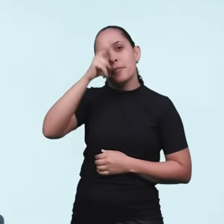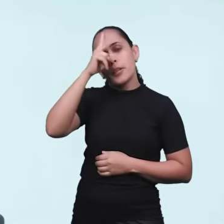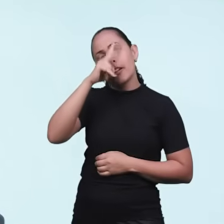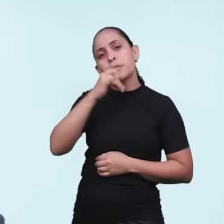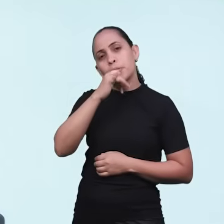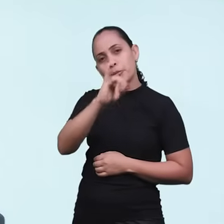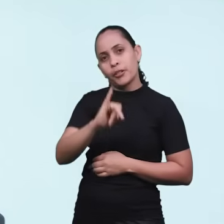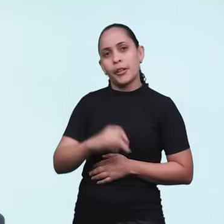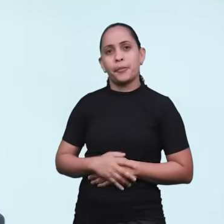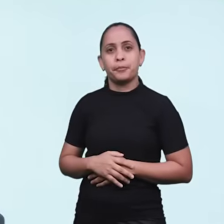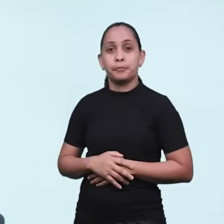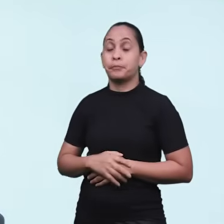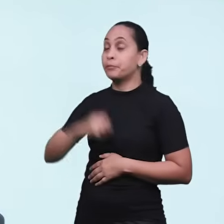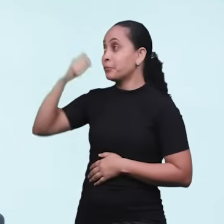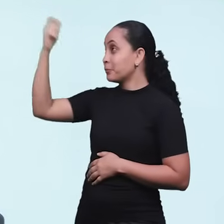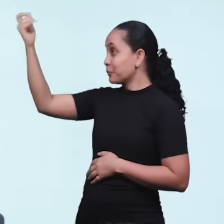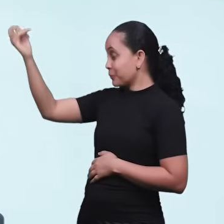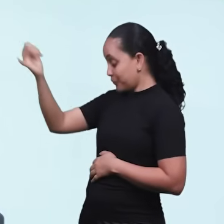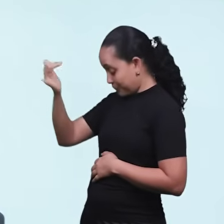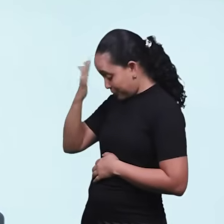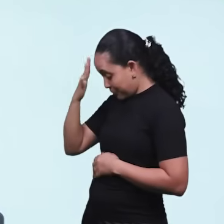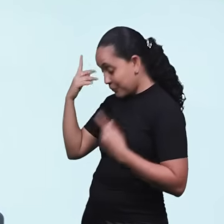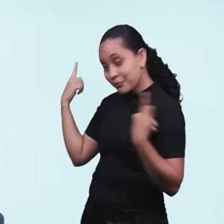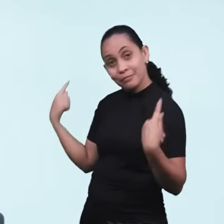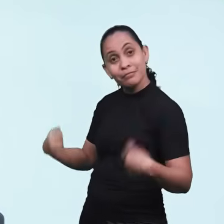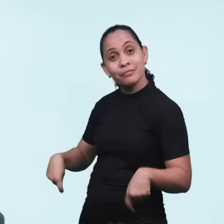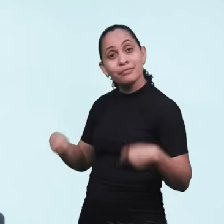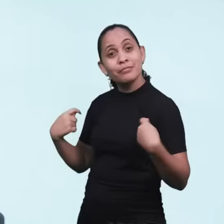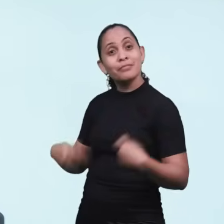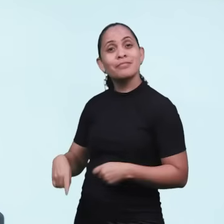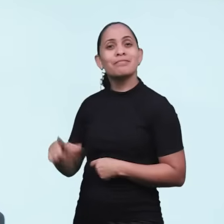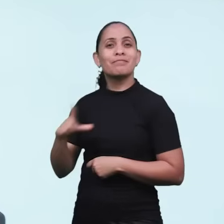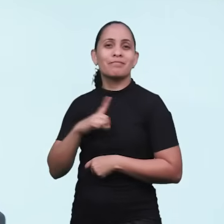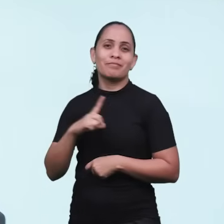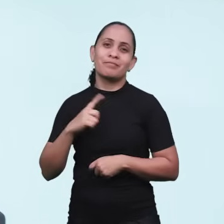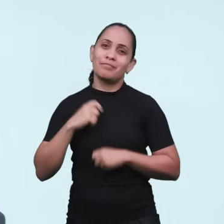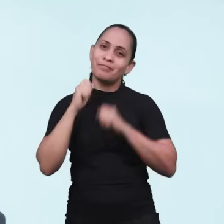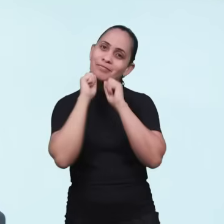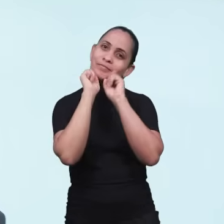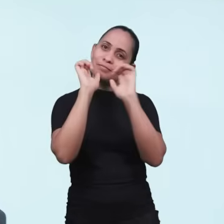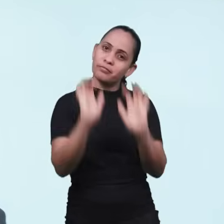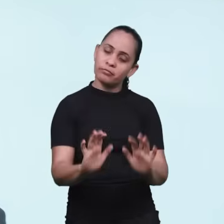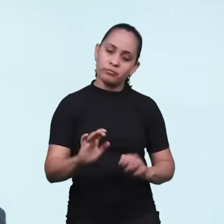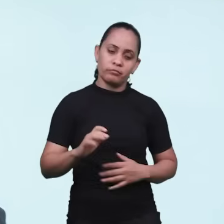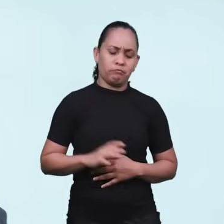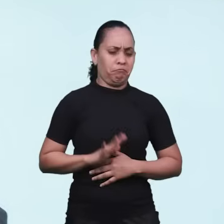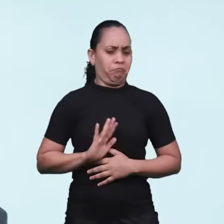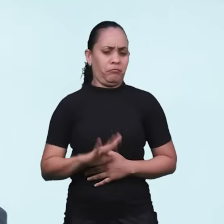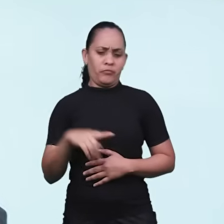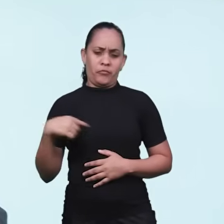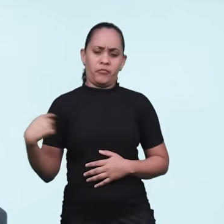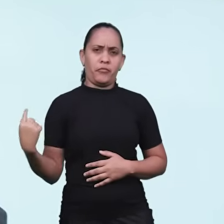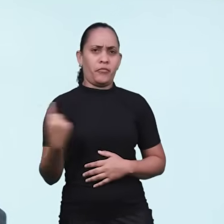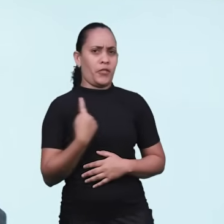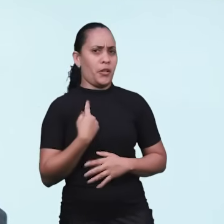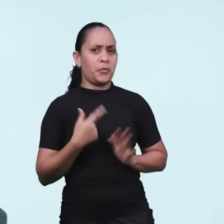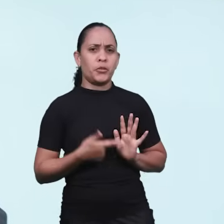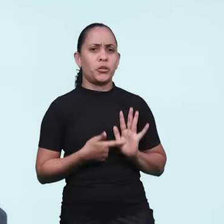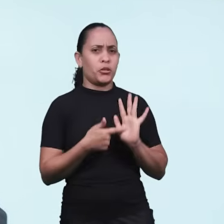somos, só lembrando aqui, né, que para que a luz exista, precisa de uma fonte